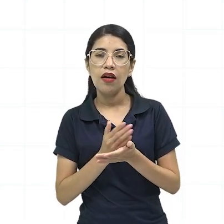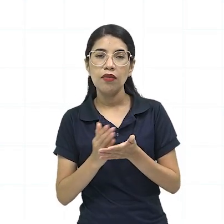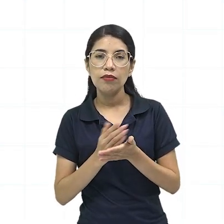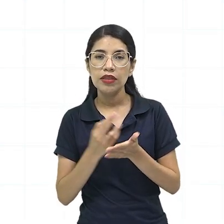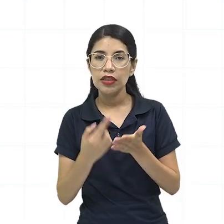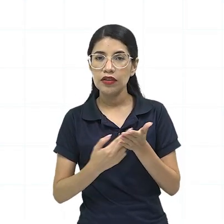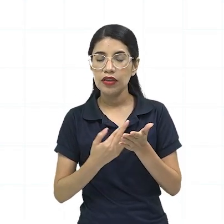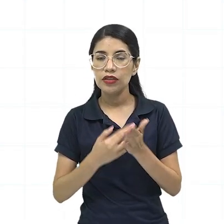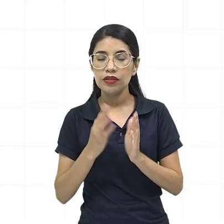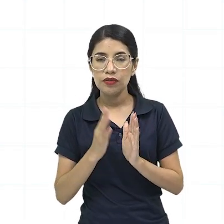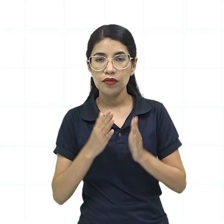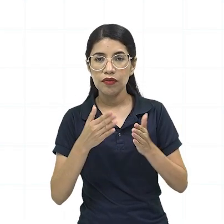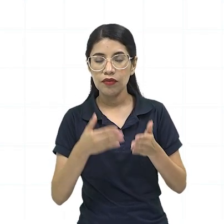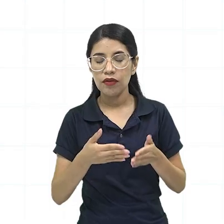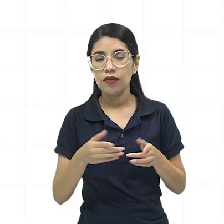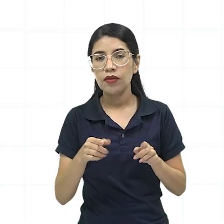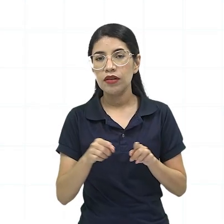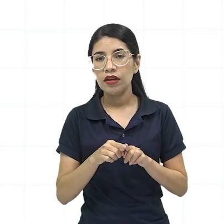revistas voltadas,